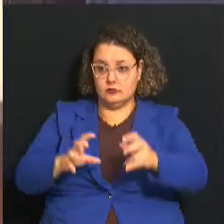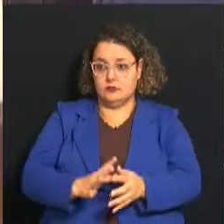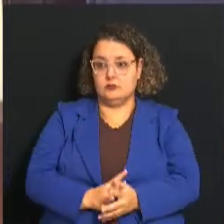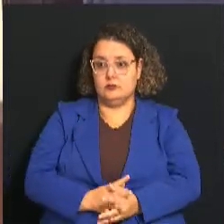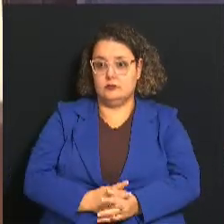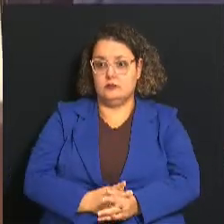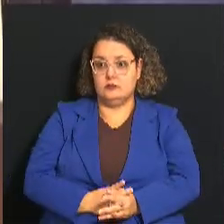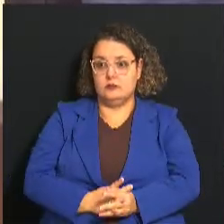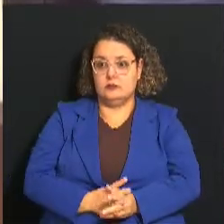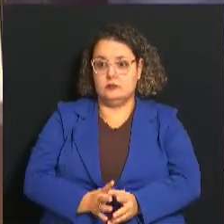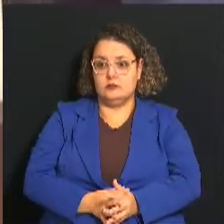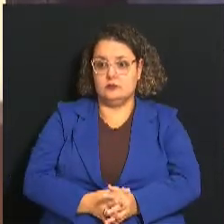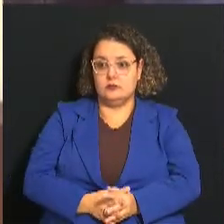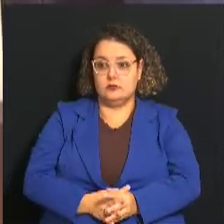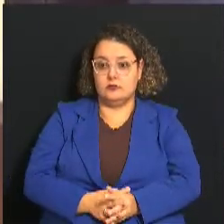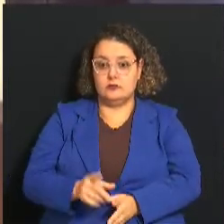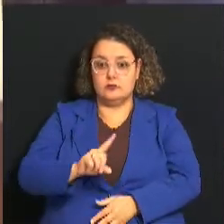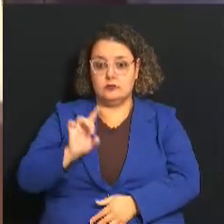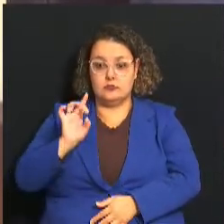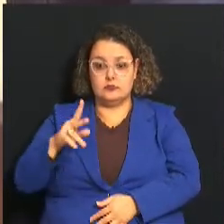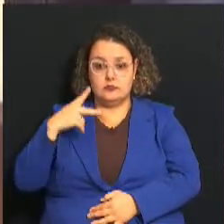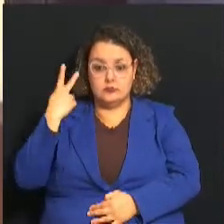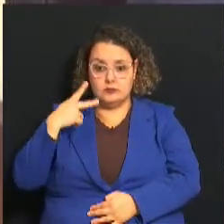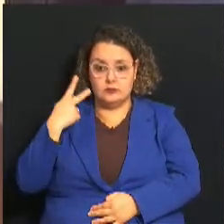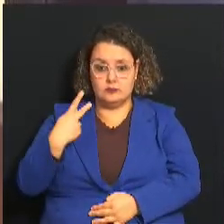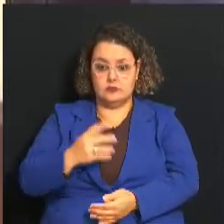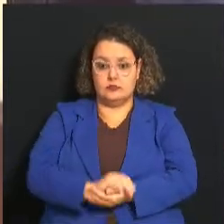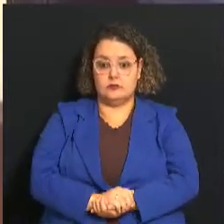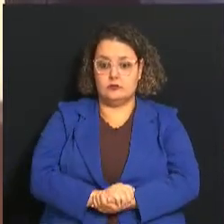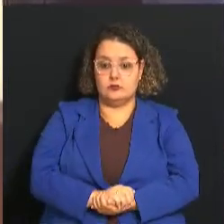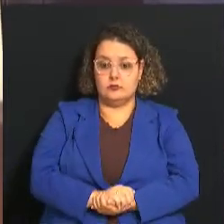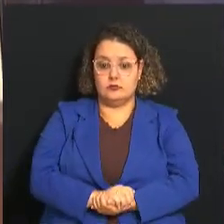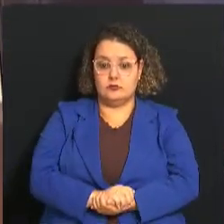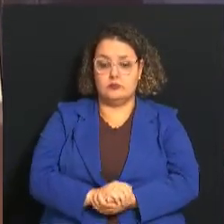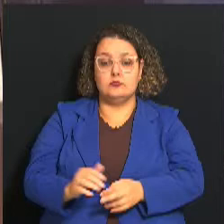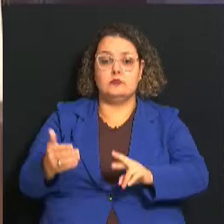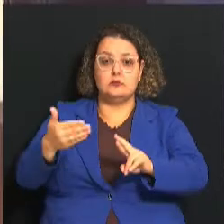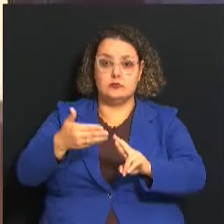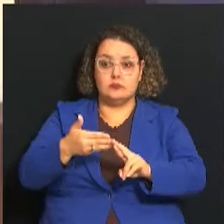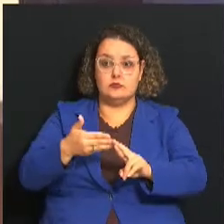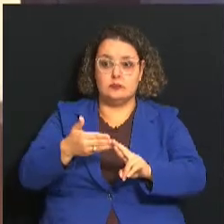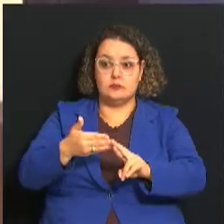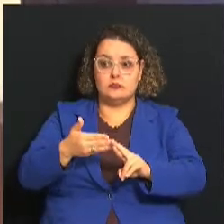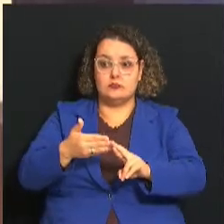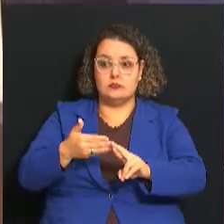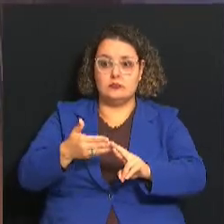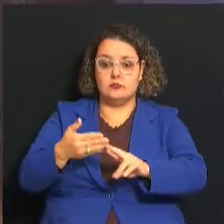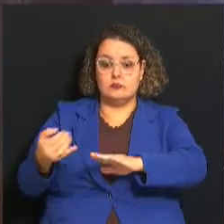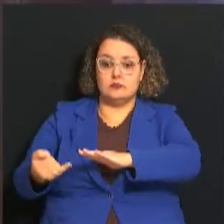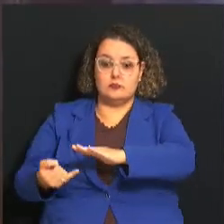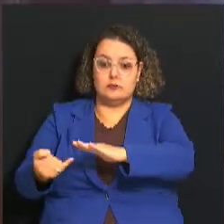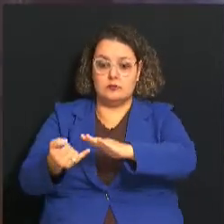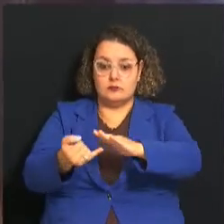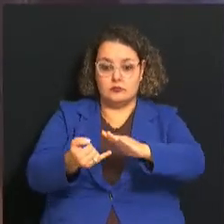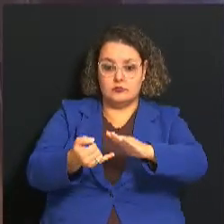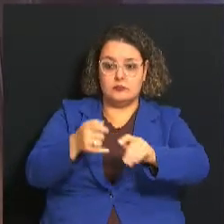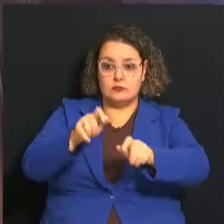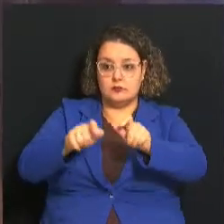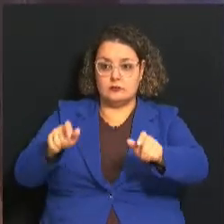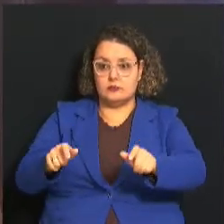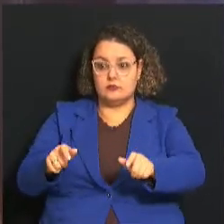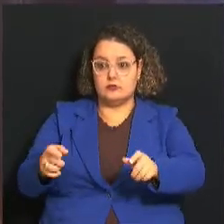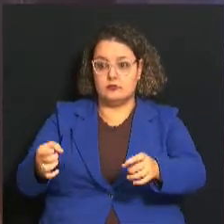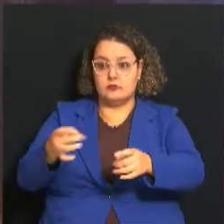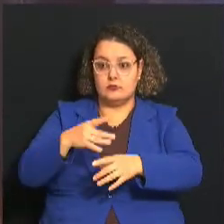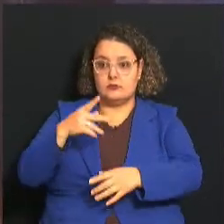os vereadores, mas é também as entidades, representação das entidades, representação da população. Eu quero terminar, vereador